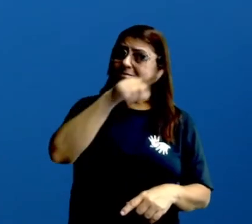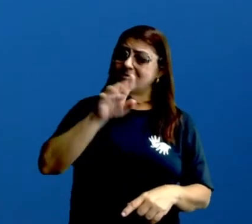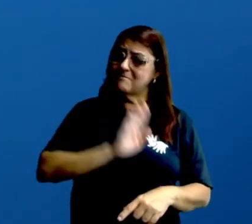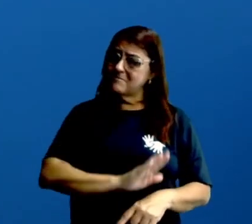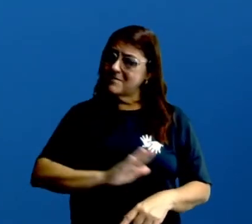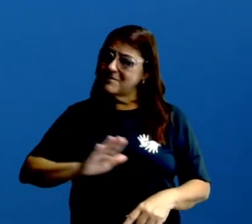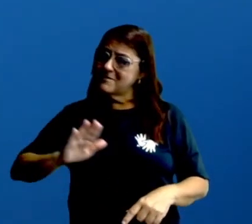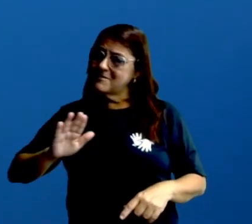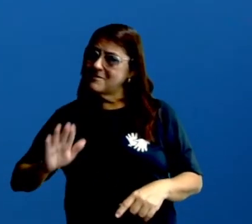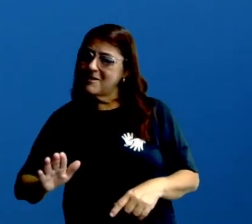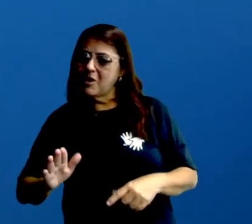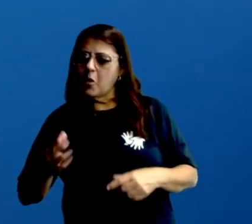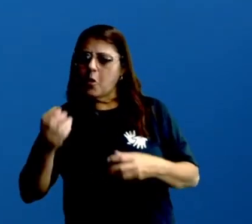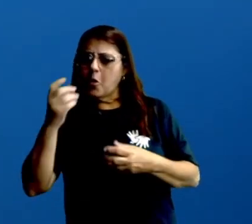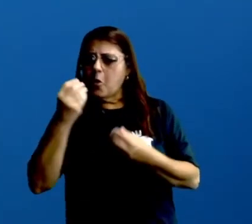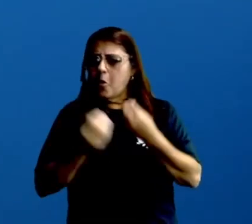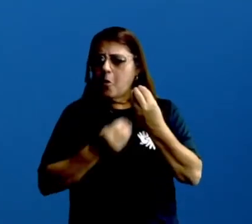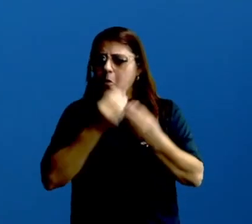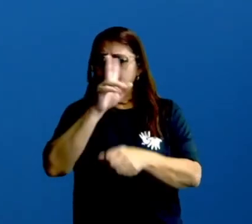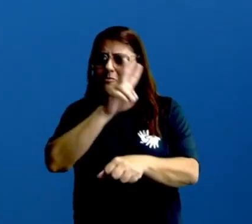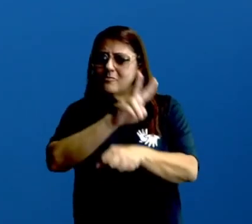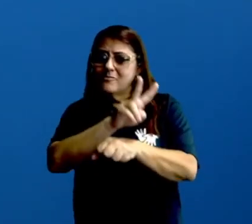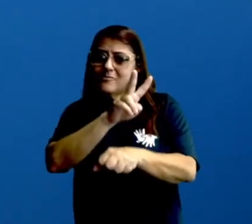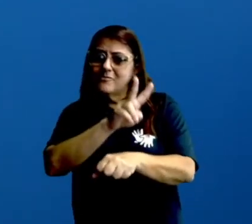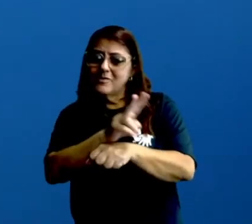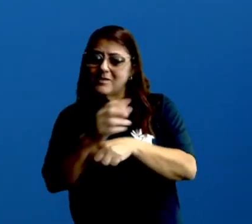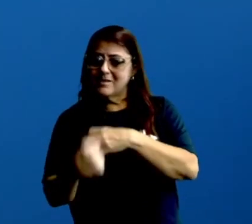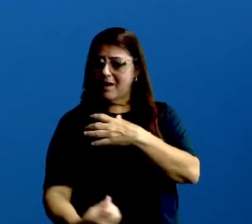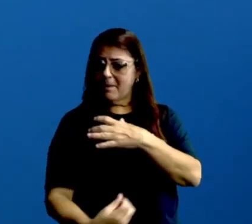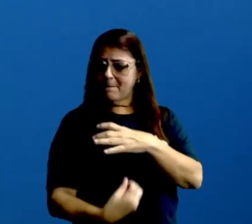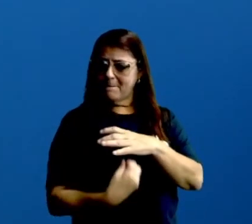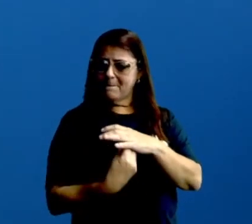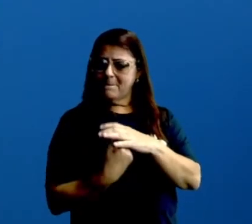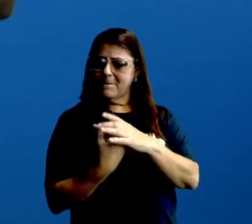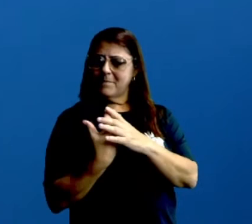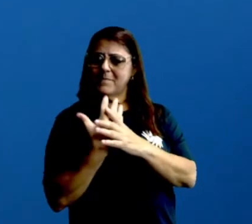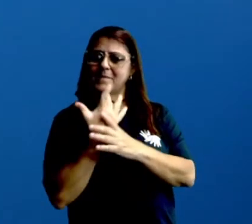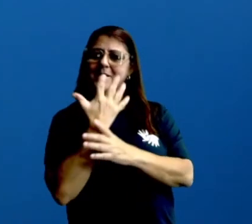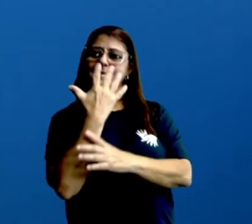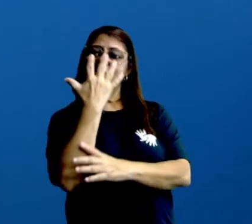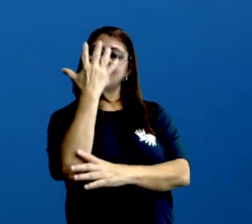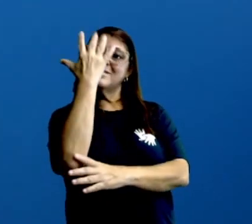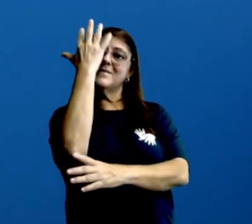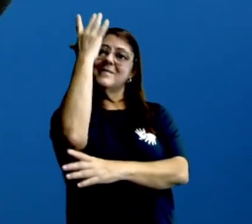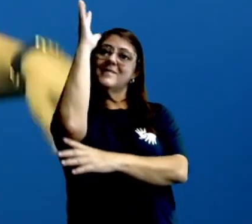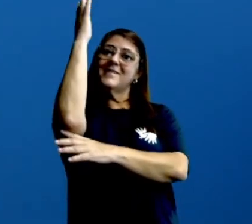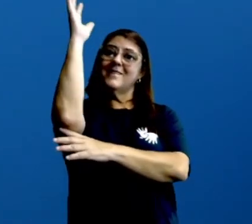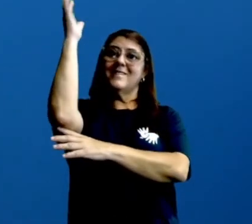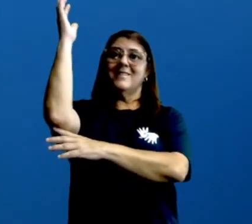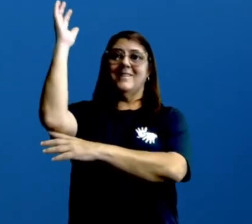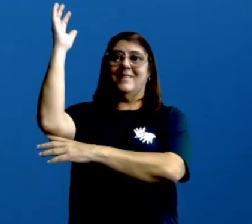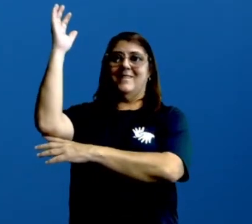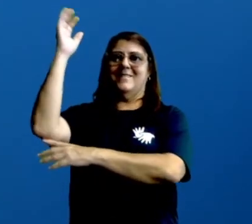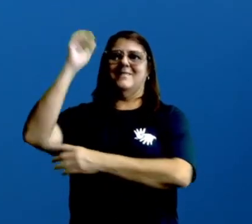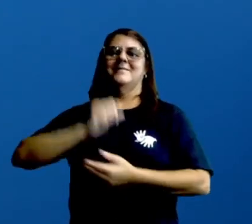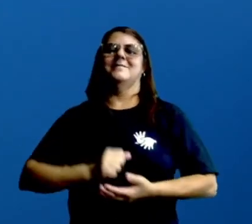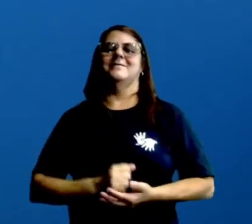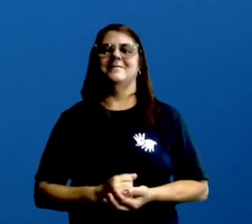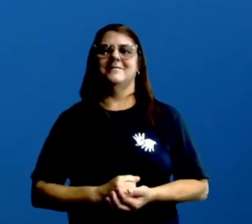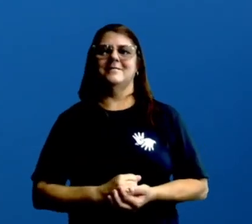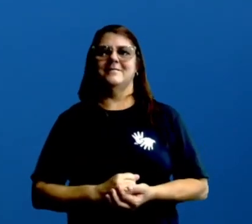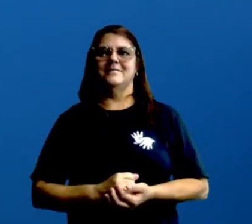pensar como a gente precisa preservar a gente é da tampinha de casa a grande árvore de a nossa rua